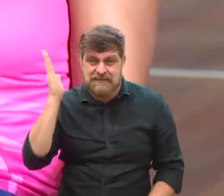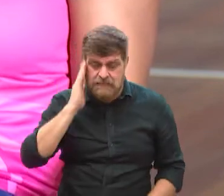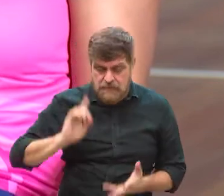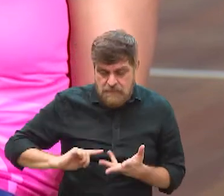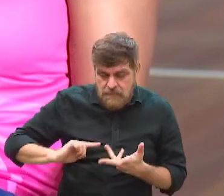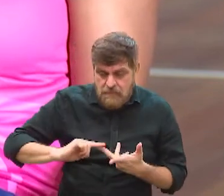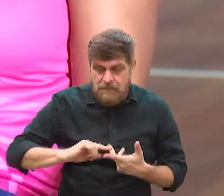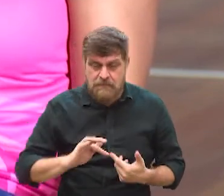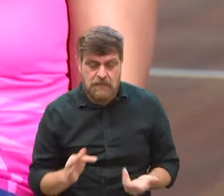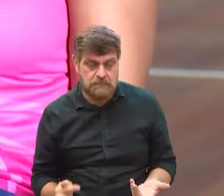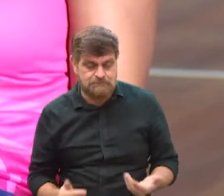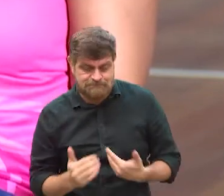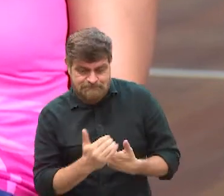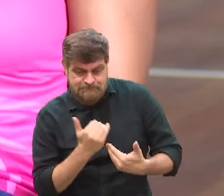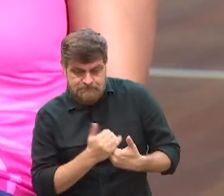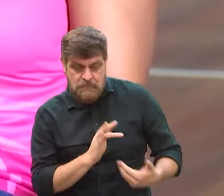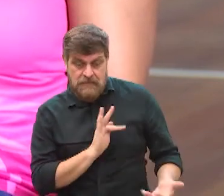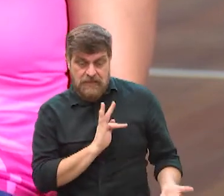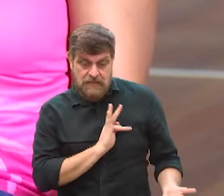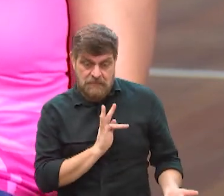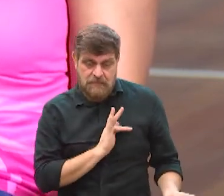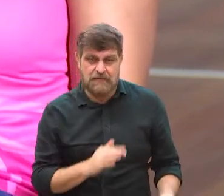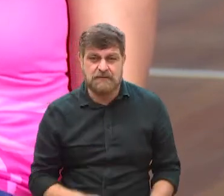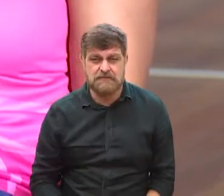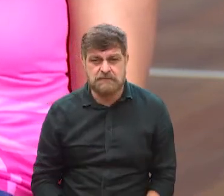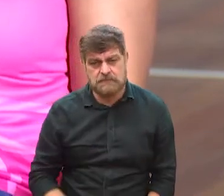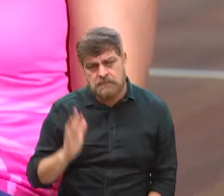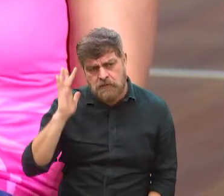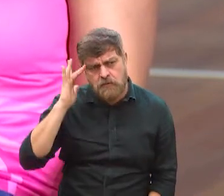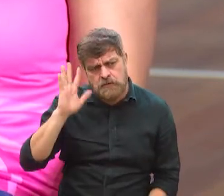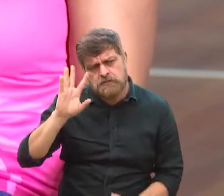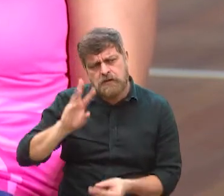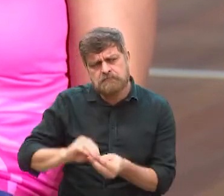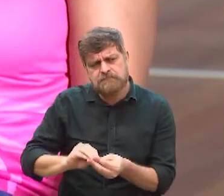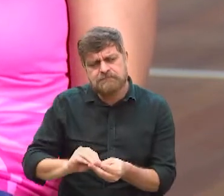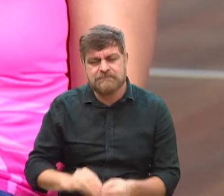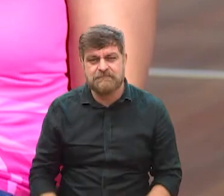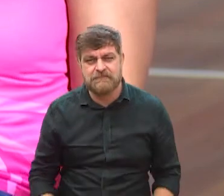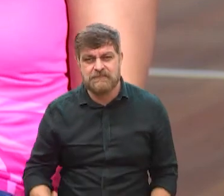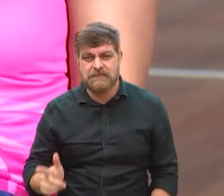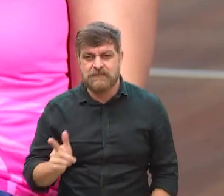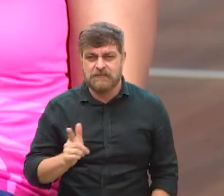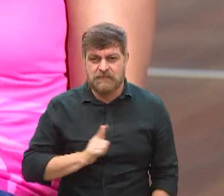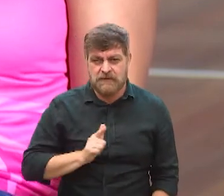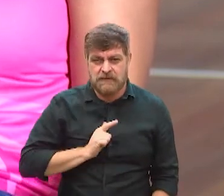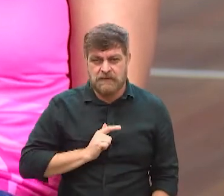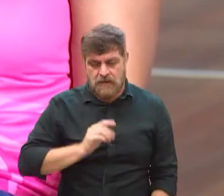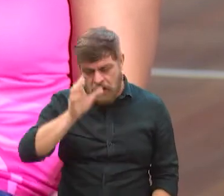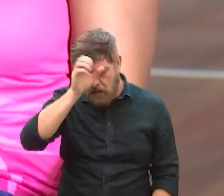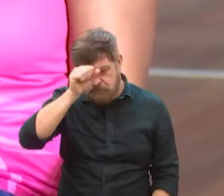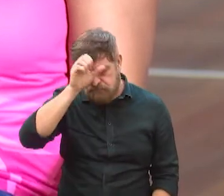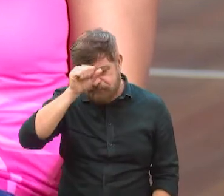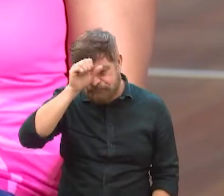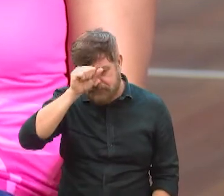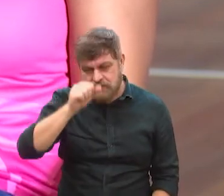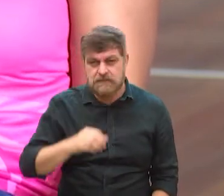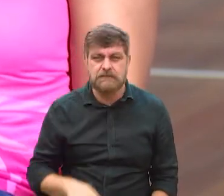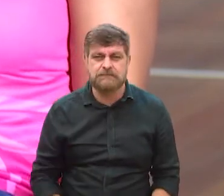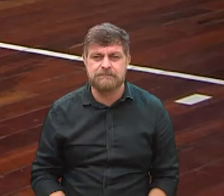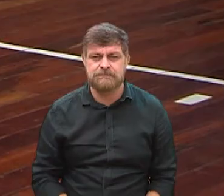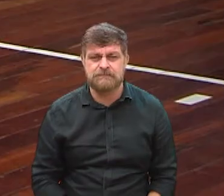acho que tecnicamente, né? E acho que é isso, pegar essa lição disso,